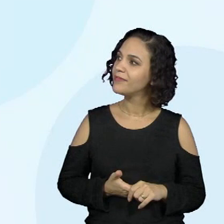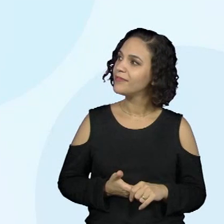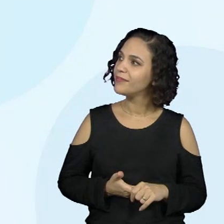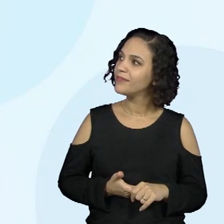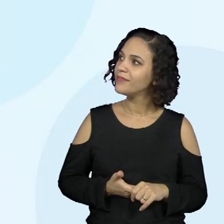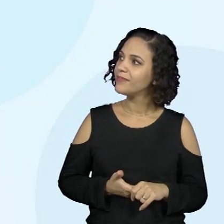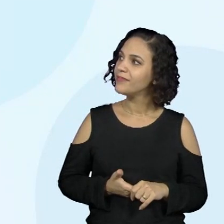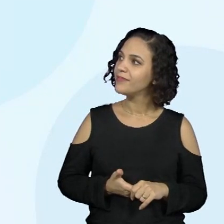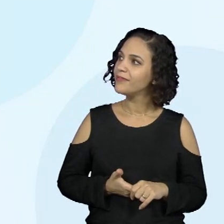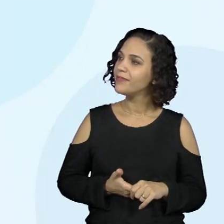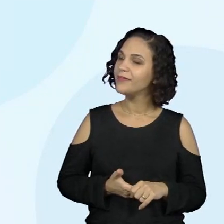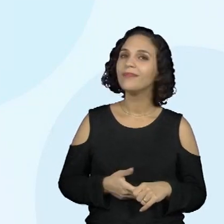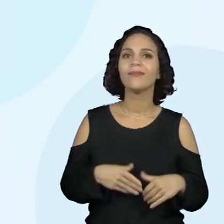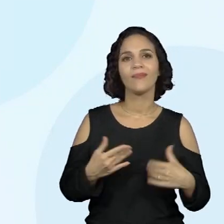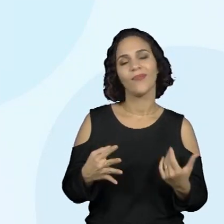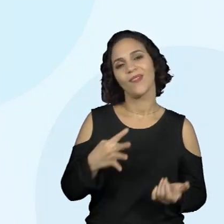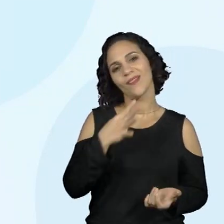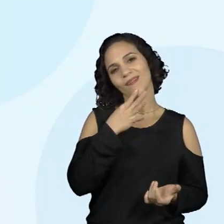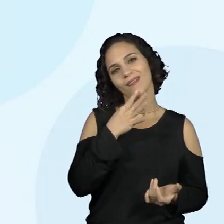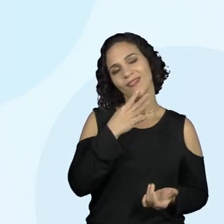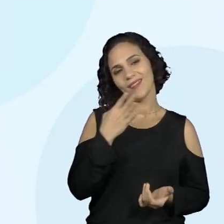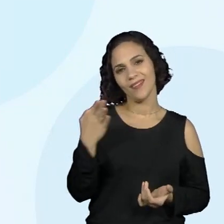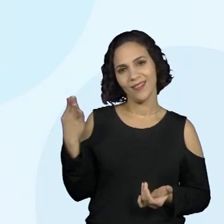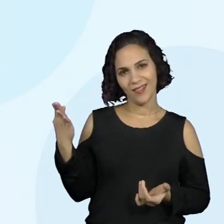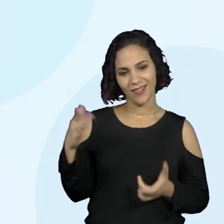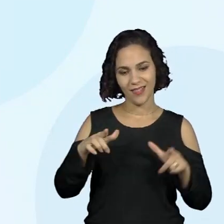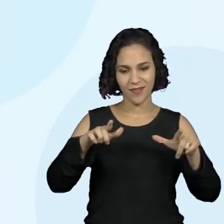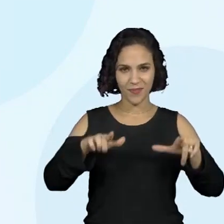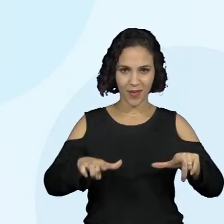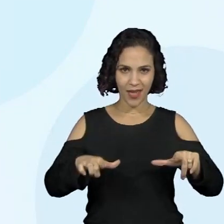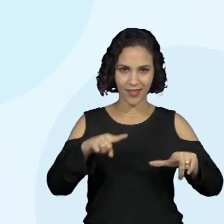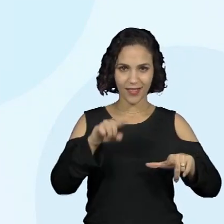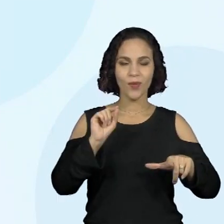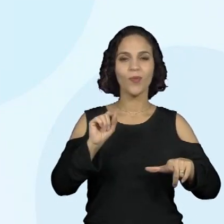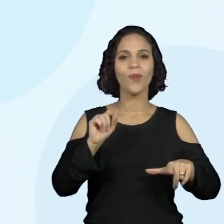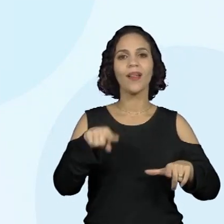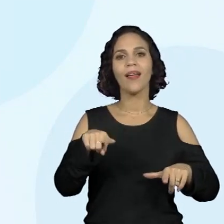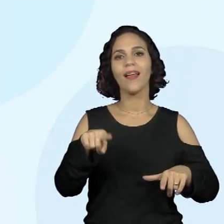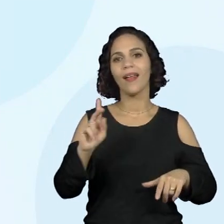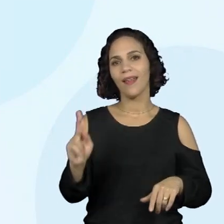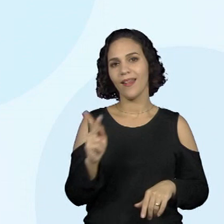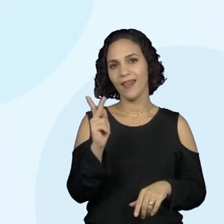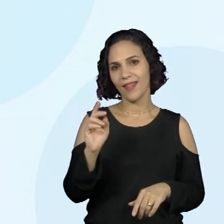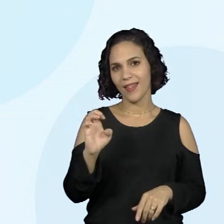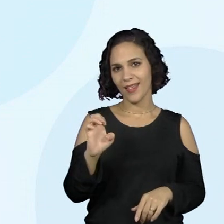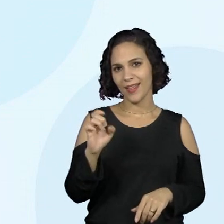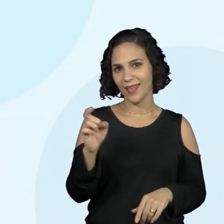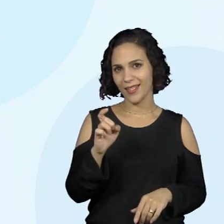Essa é a nossa conhecida pirâmide de base hexagonal.